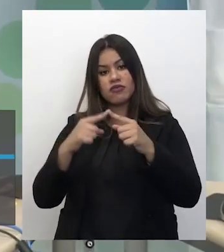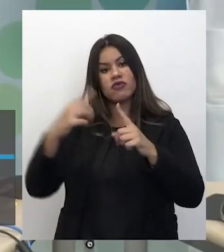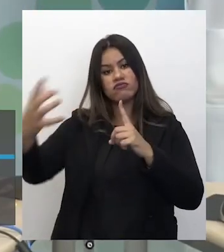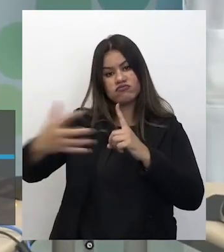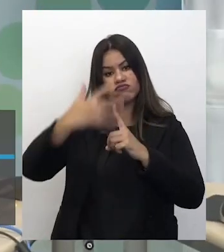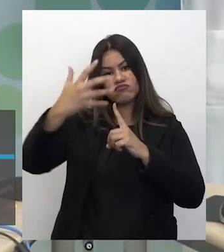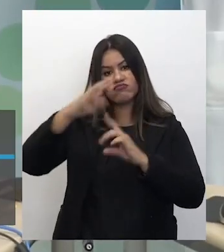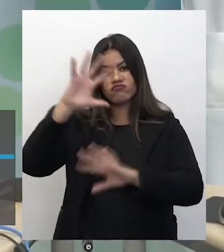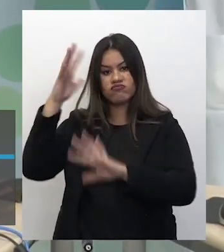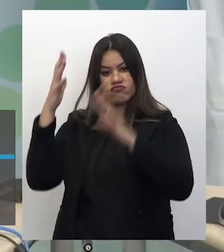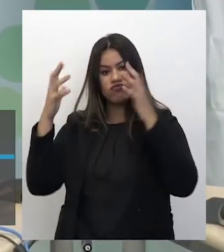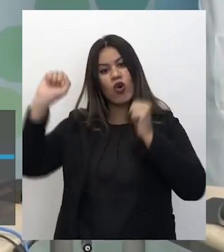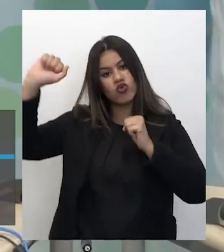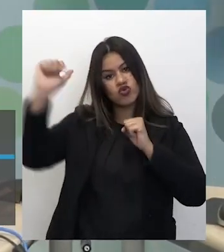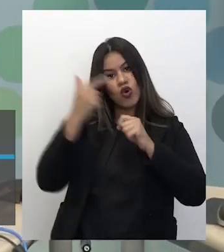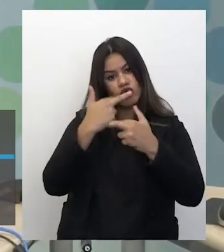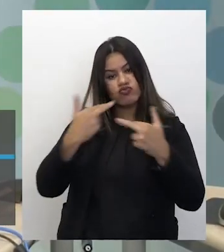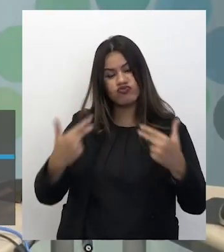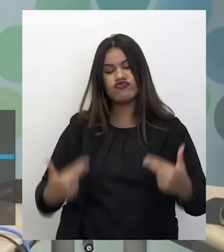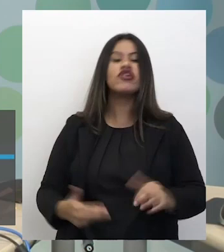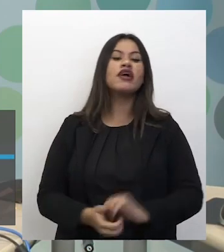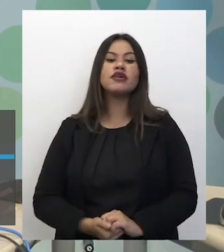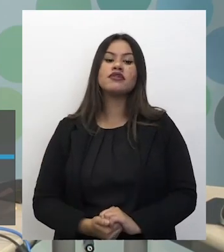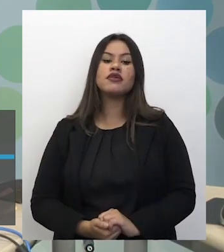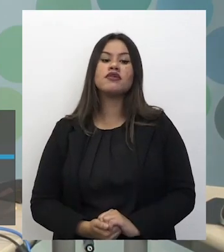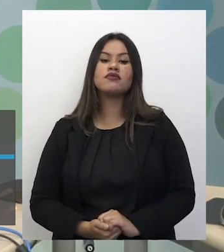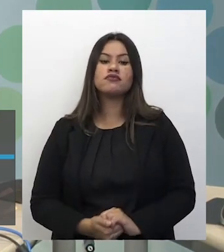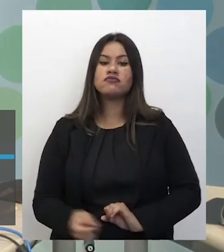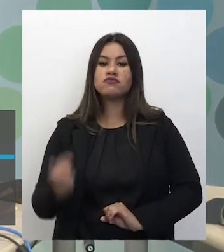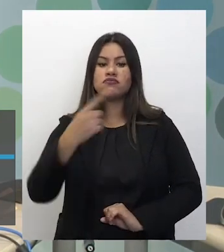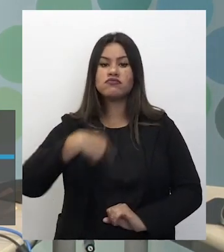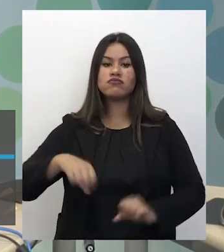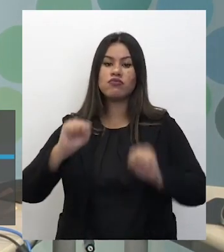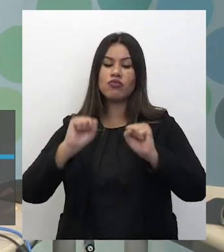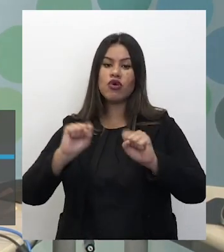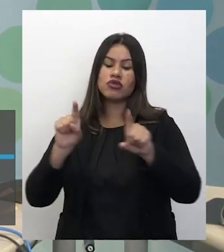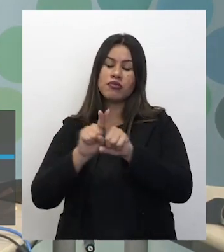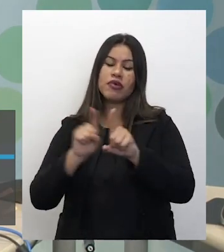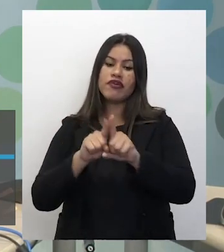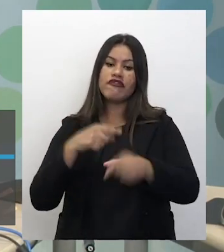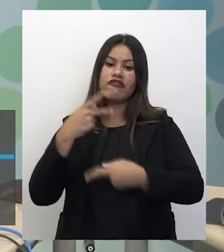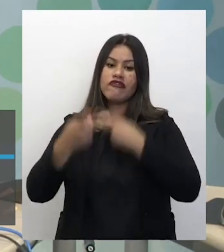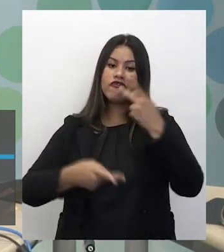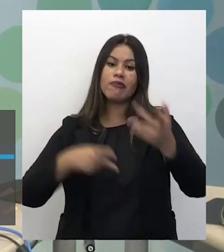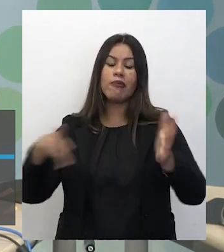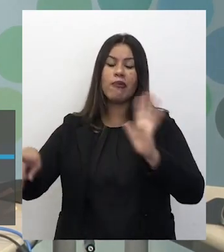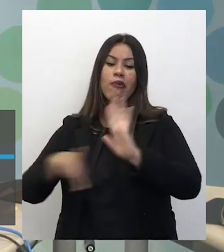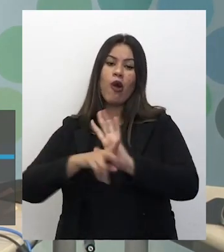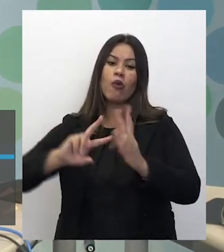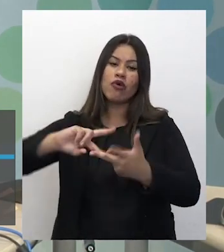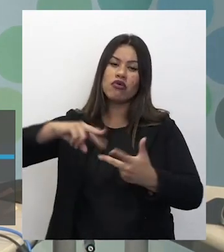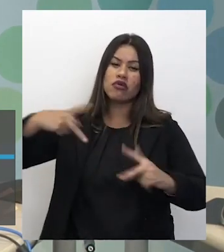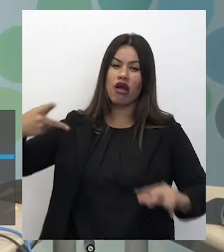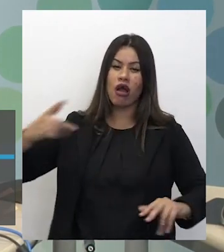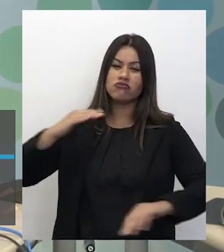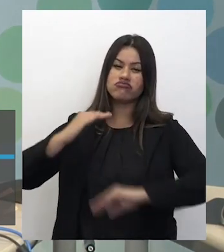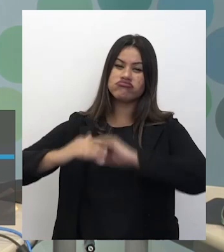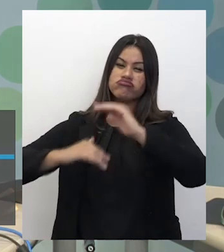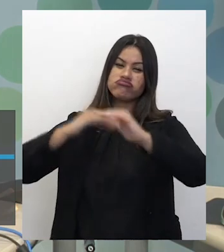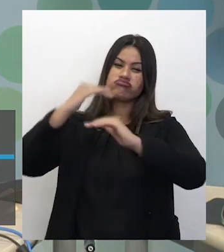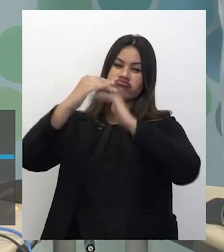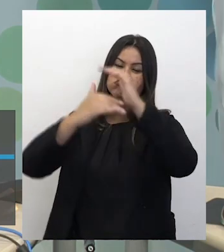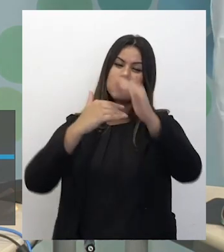também puxar essa parte que a gente iniciou a aula de falar do DNA, de quanto avanço, né, a gente